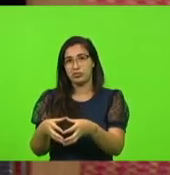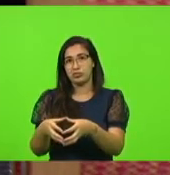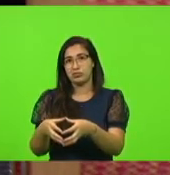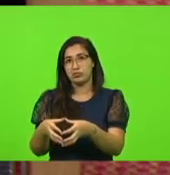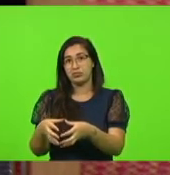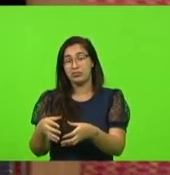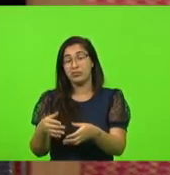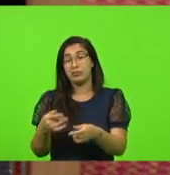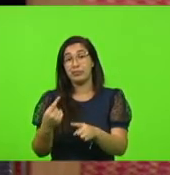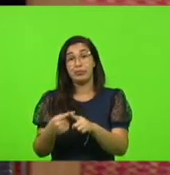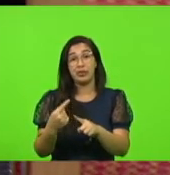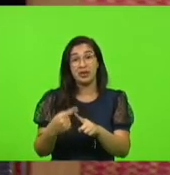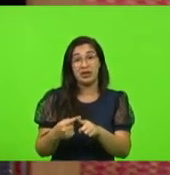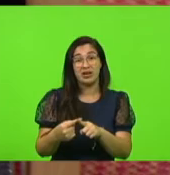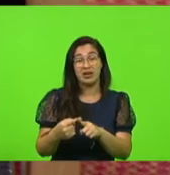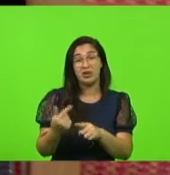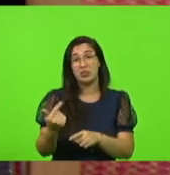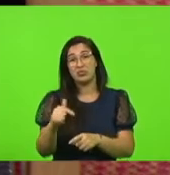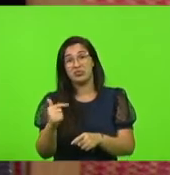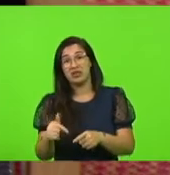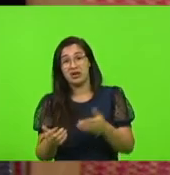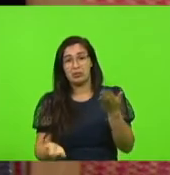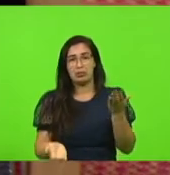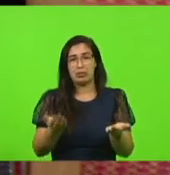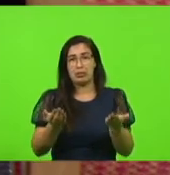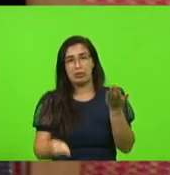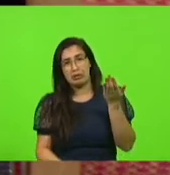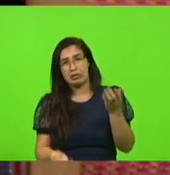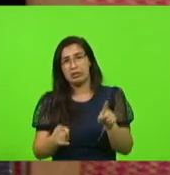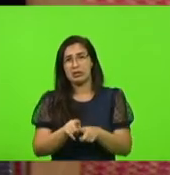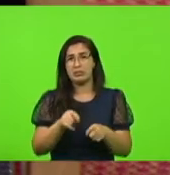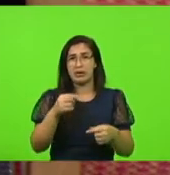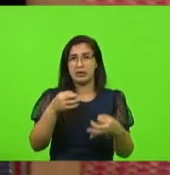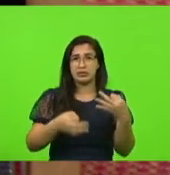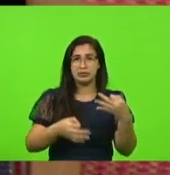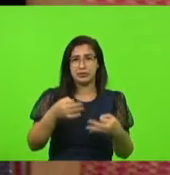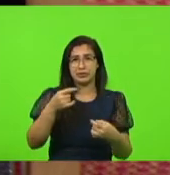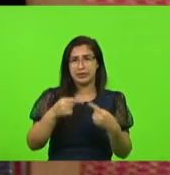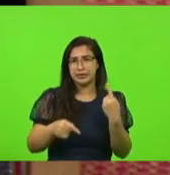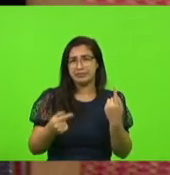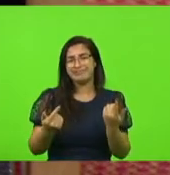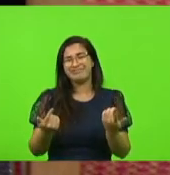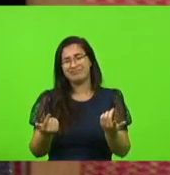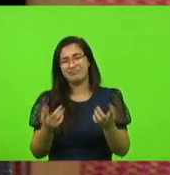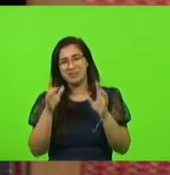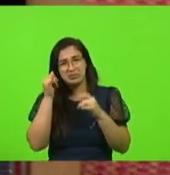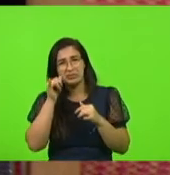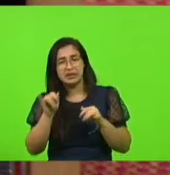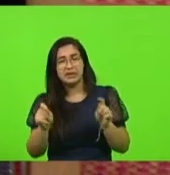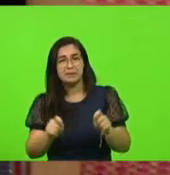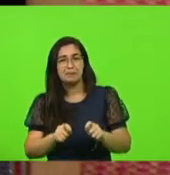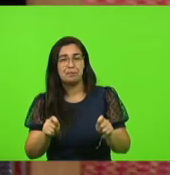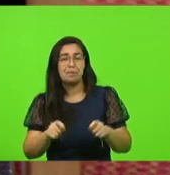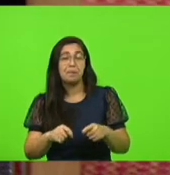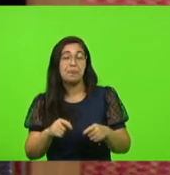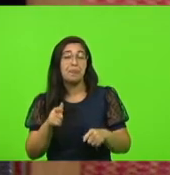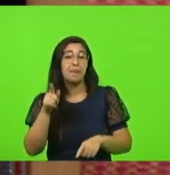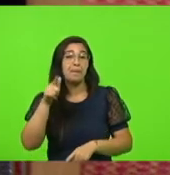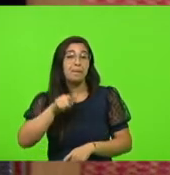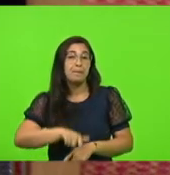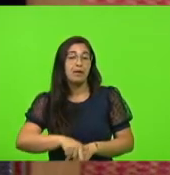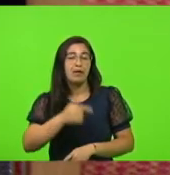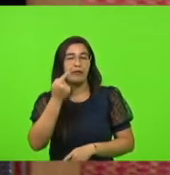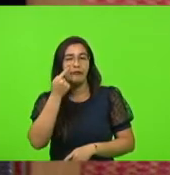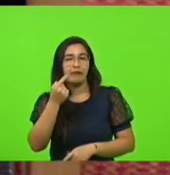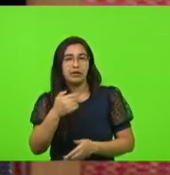termos tantas injustiças, senhor presidente. Também vejo a questão da Secretaria